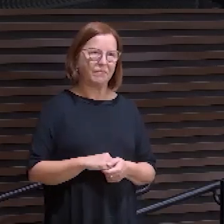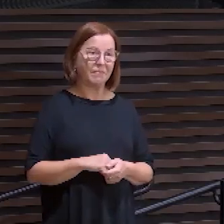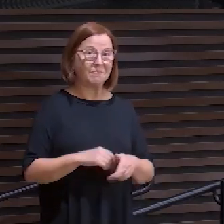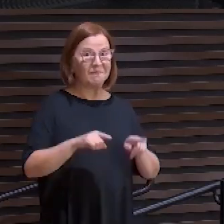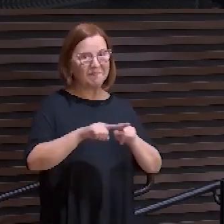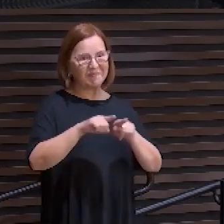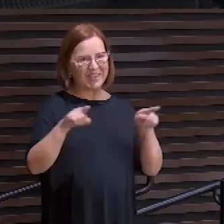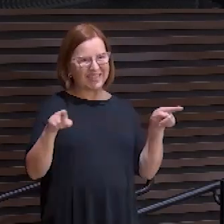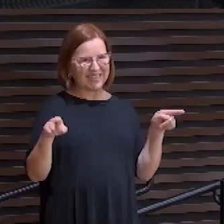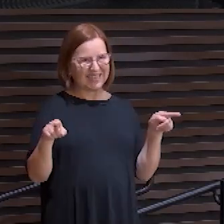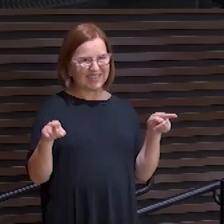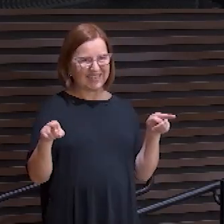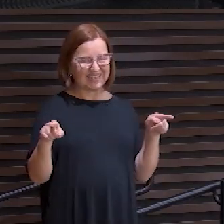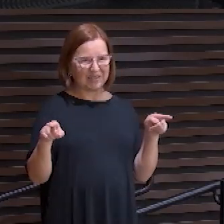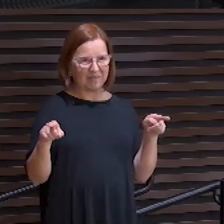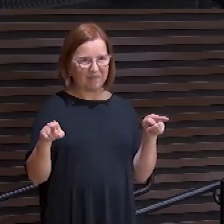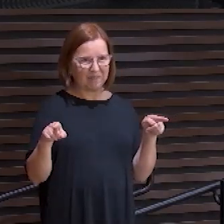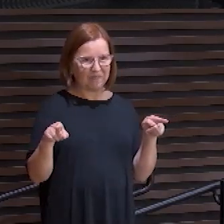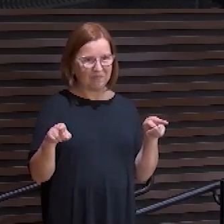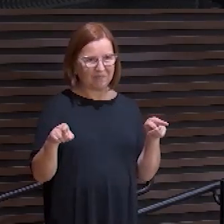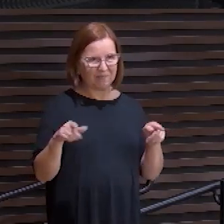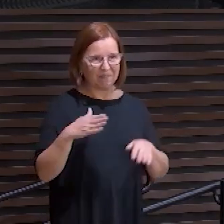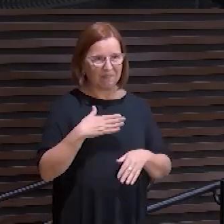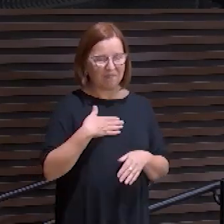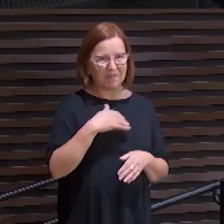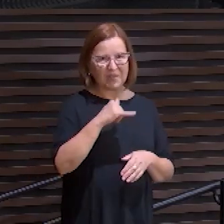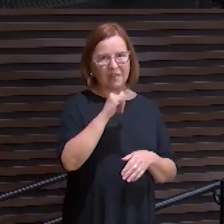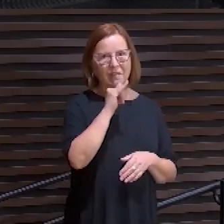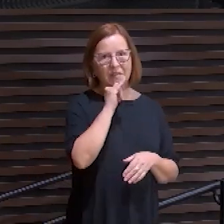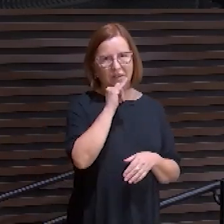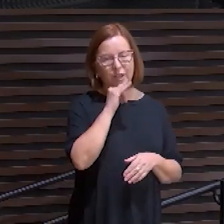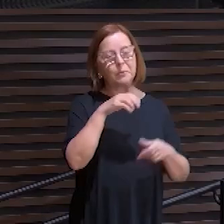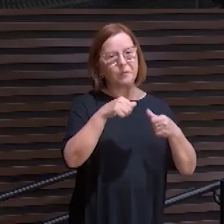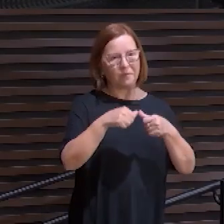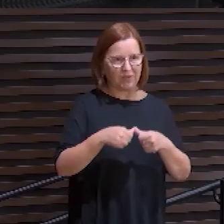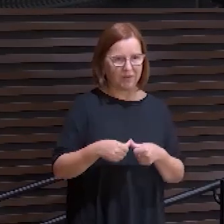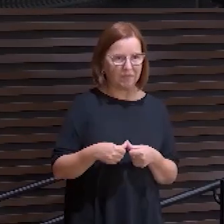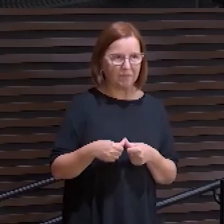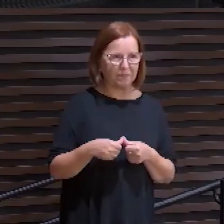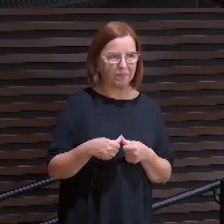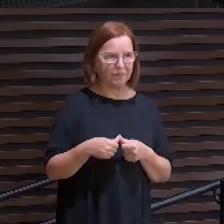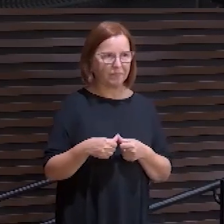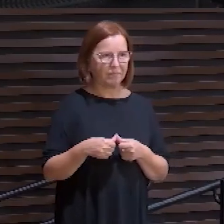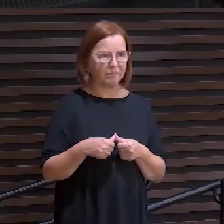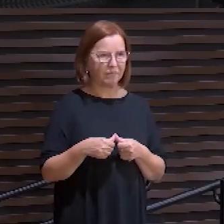Porém, o meu exemplo vai ficar.